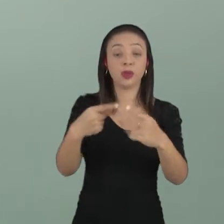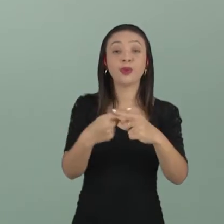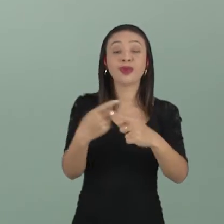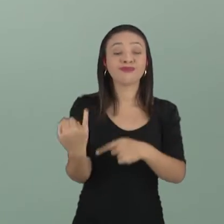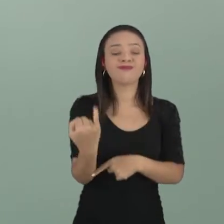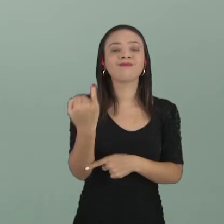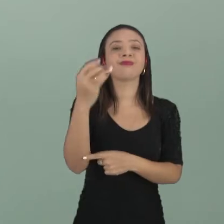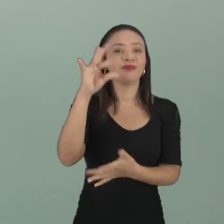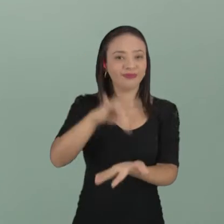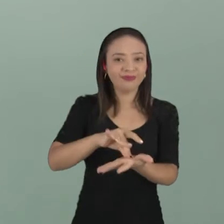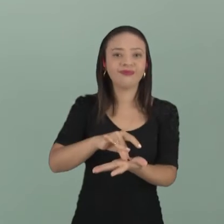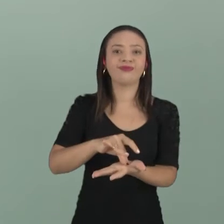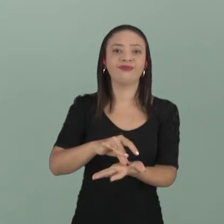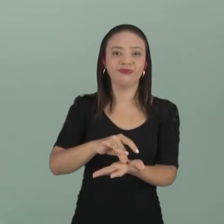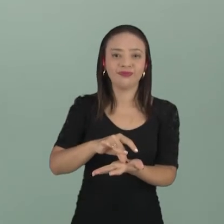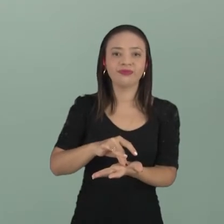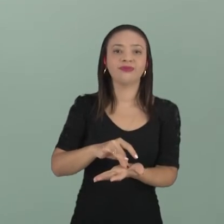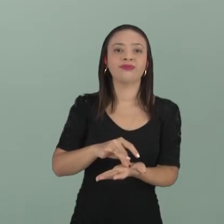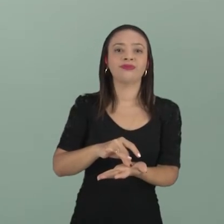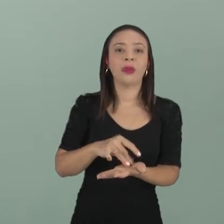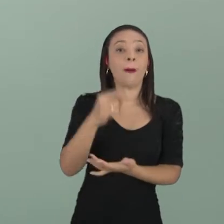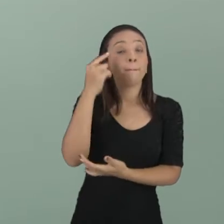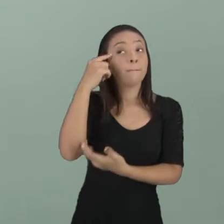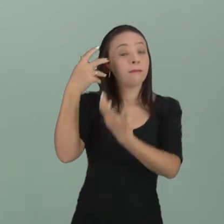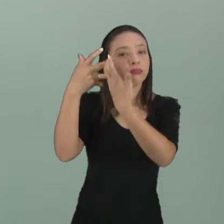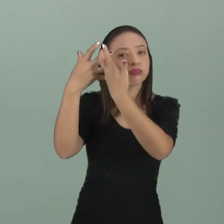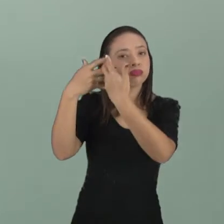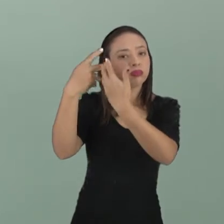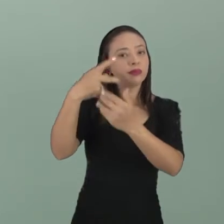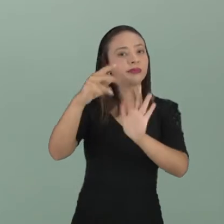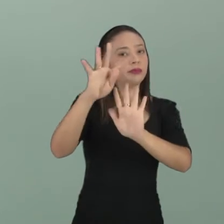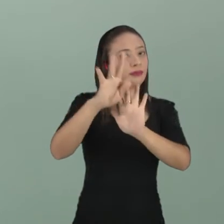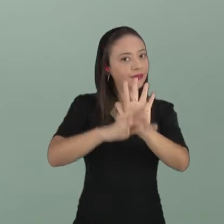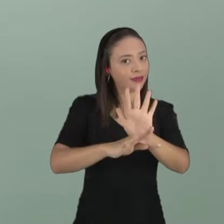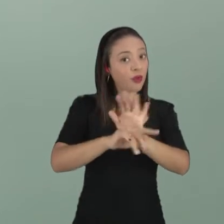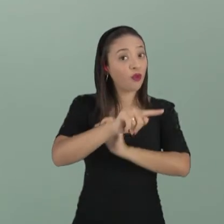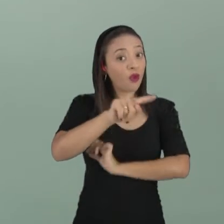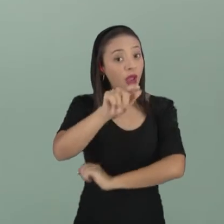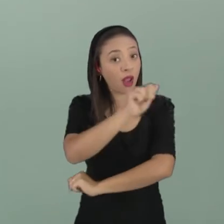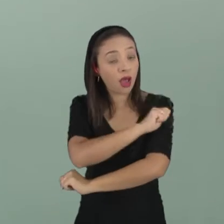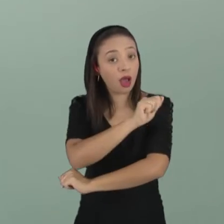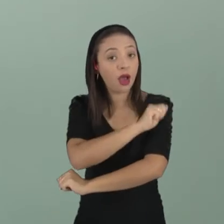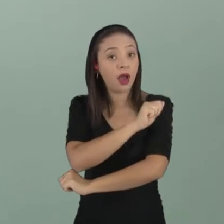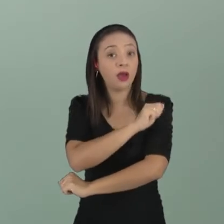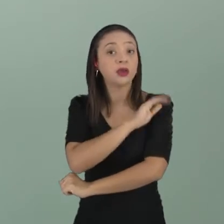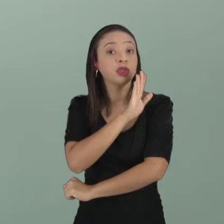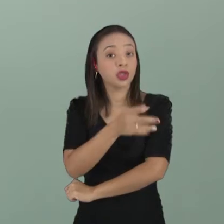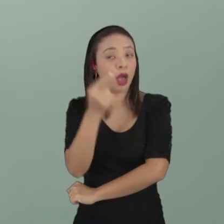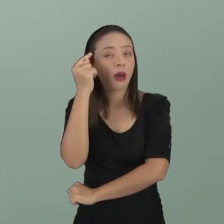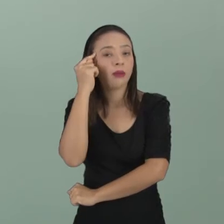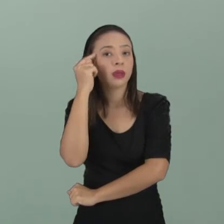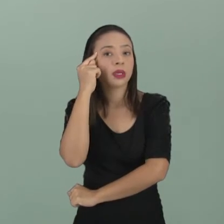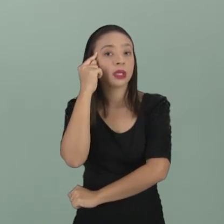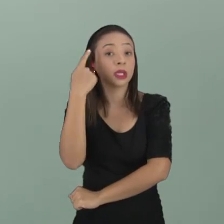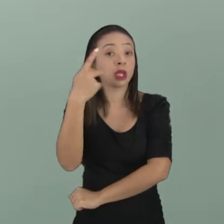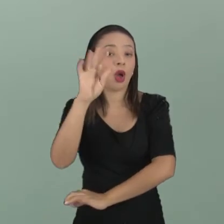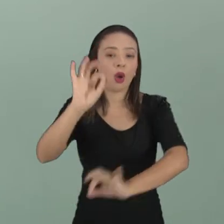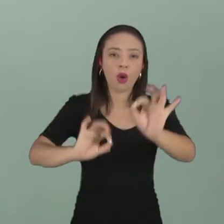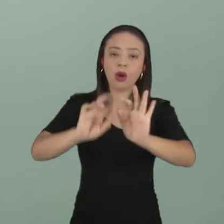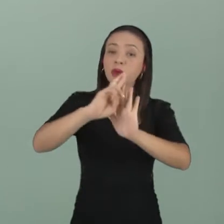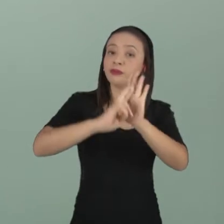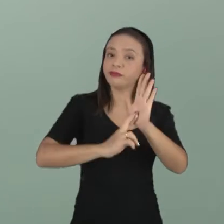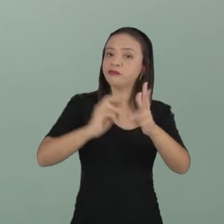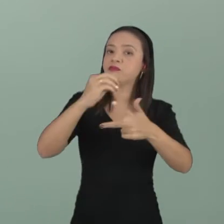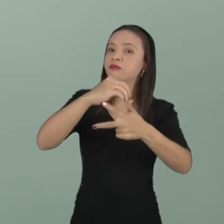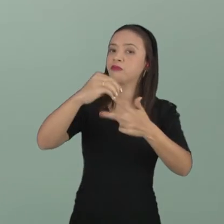muito importante trabalhar, pensar no texto de vocês. Você, aluno que já está pensando aí na redação do